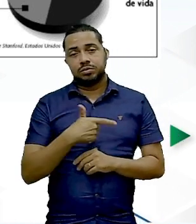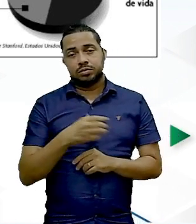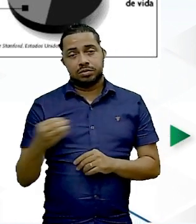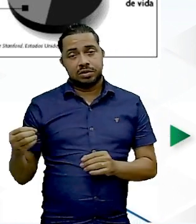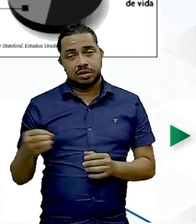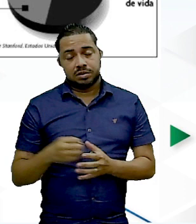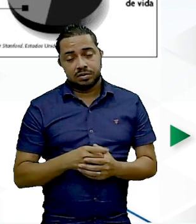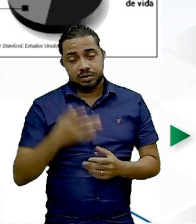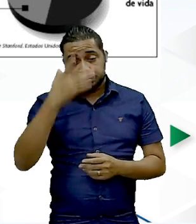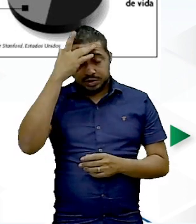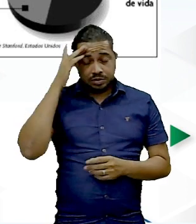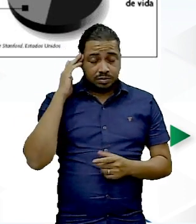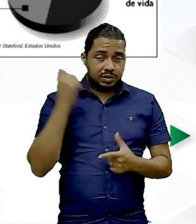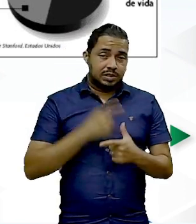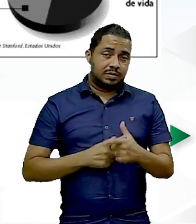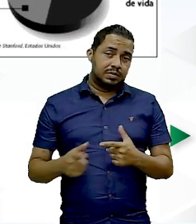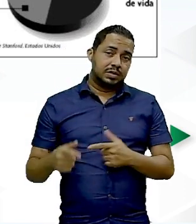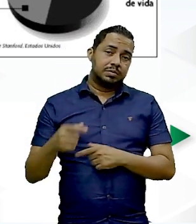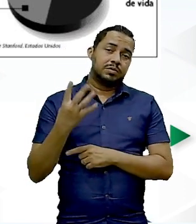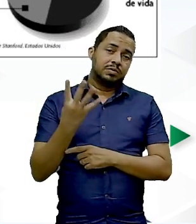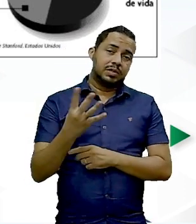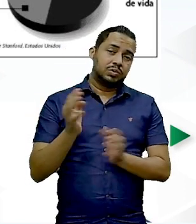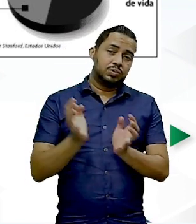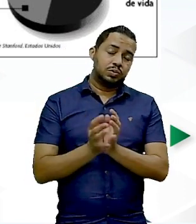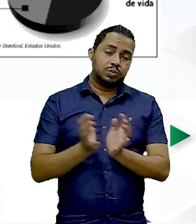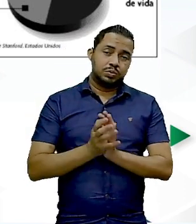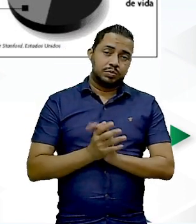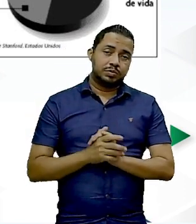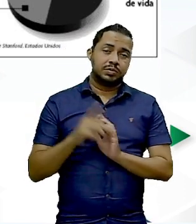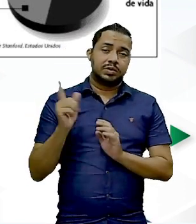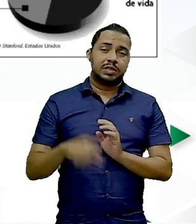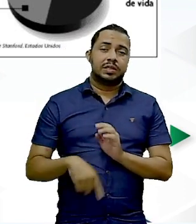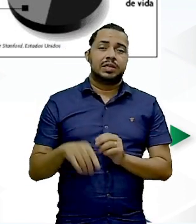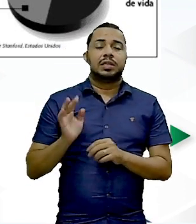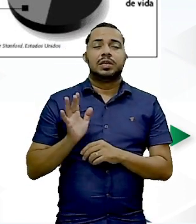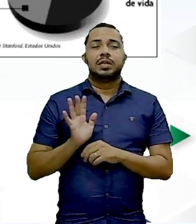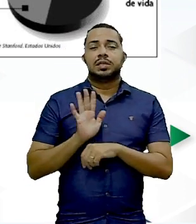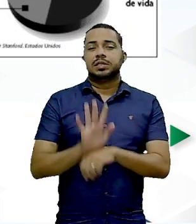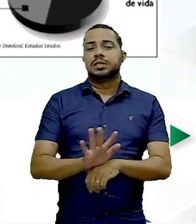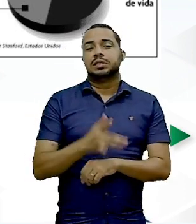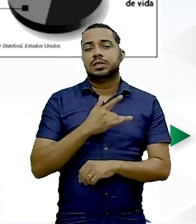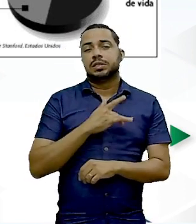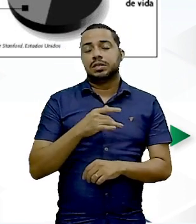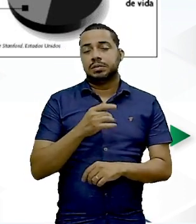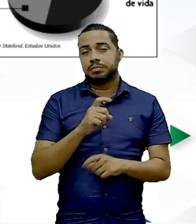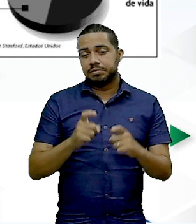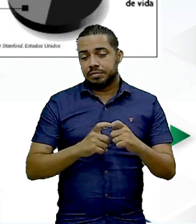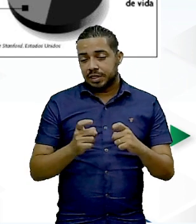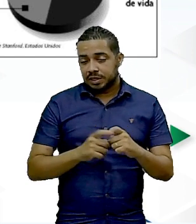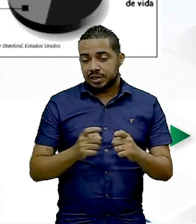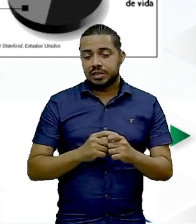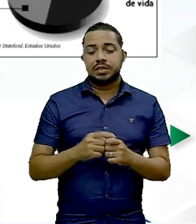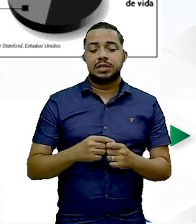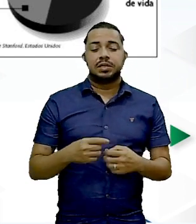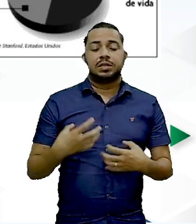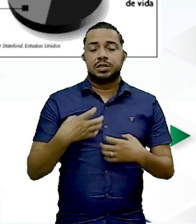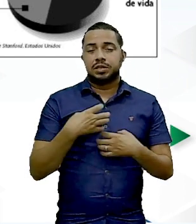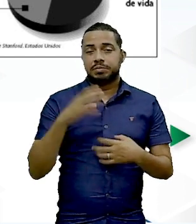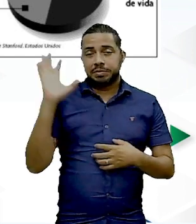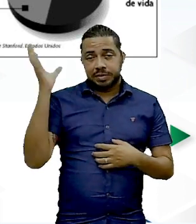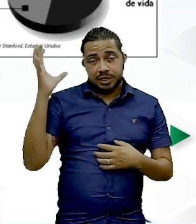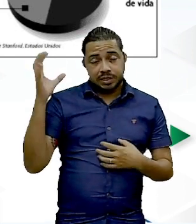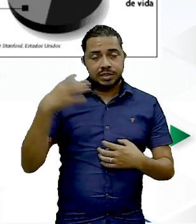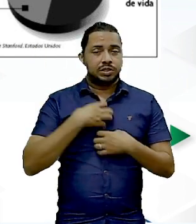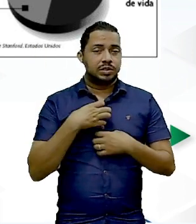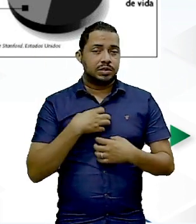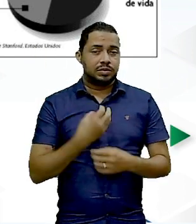200 pessoas divididas por 4 grupos, que são assistência médica, genética, meio ambiente e estilo de vida. Aí 200